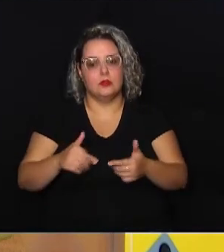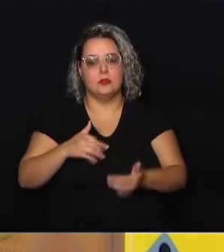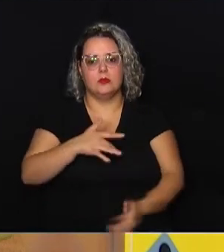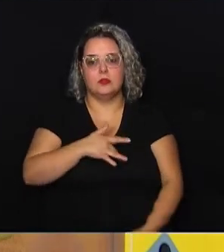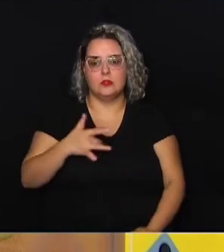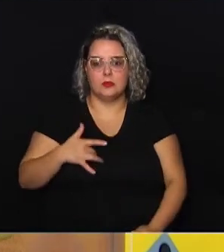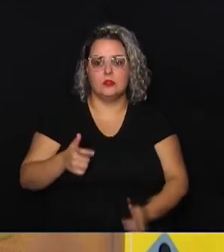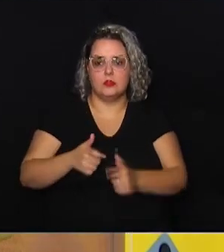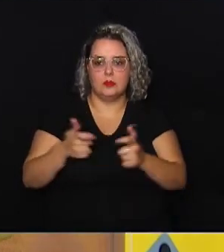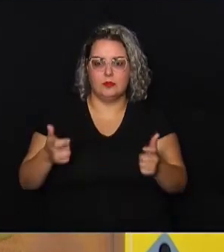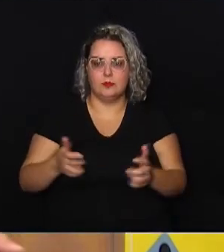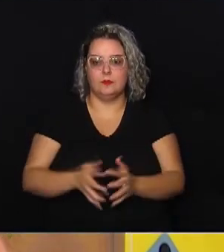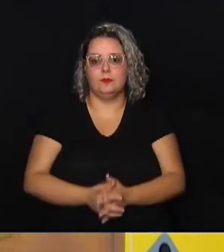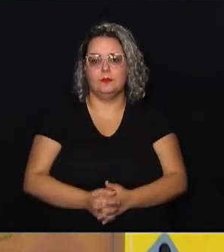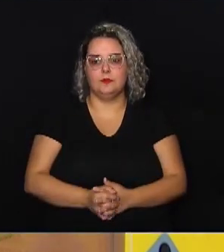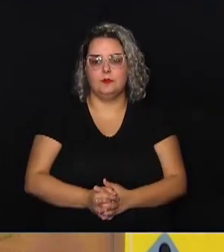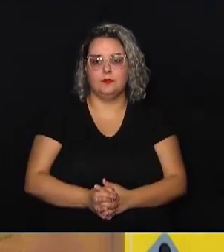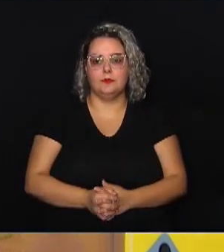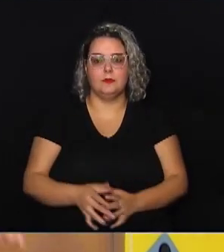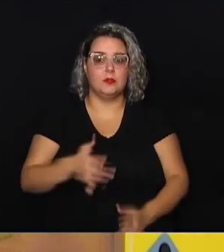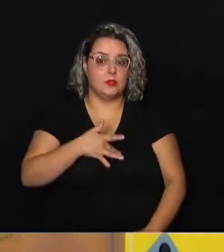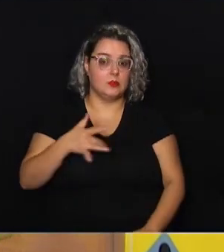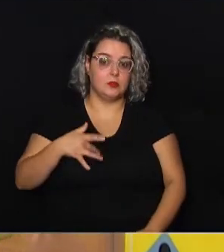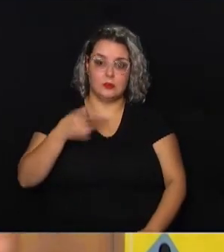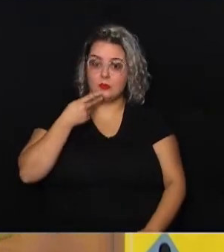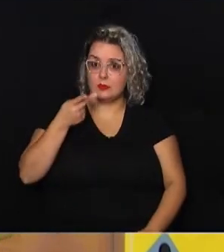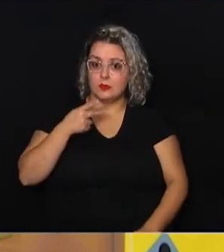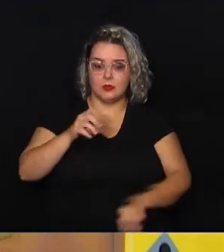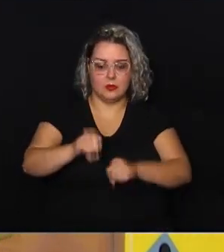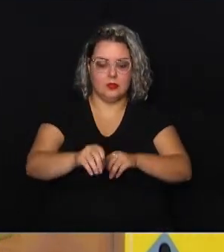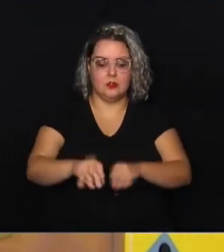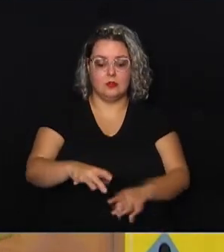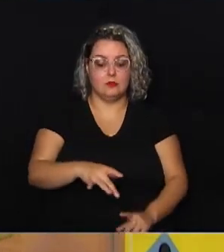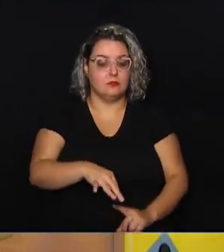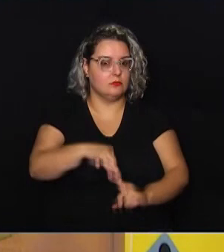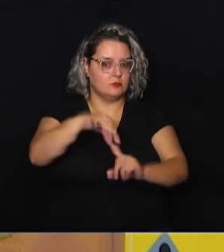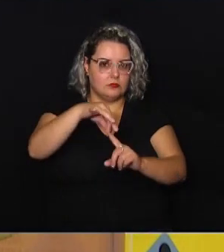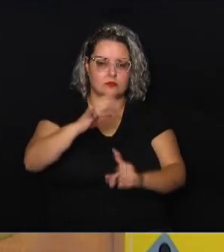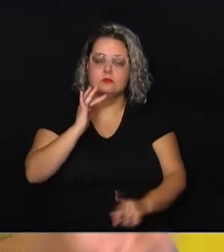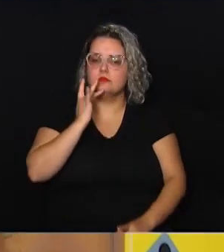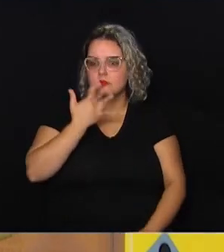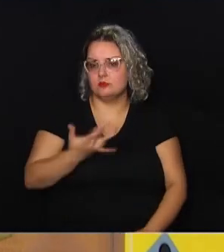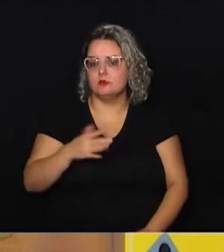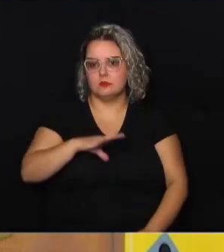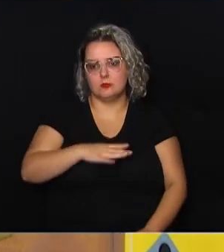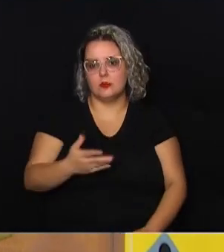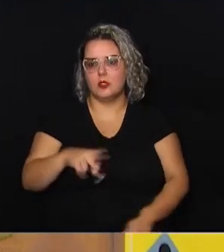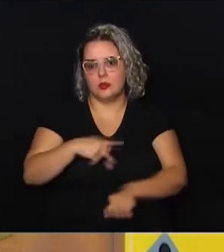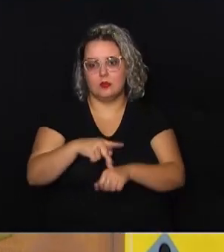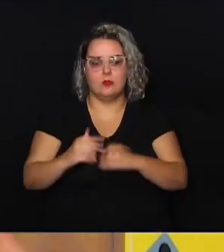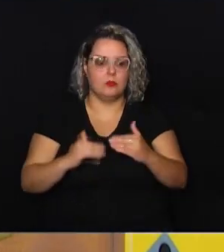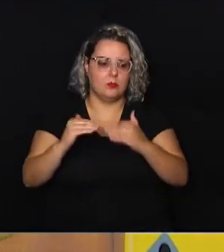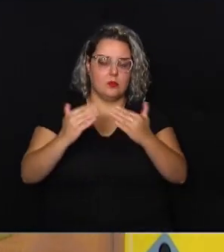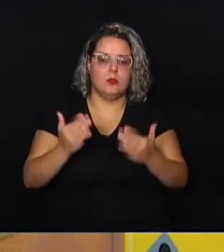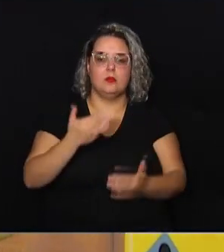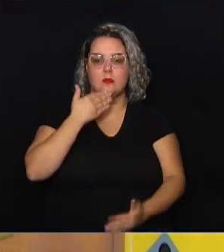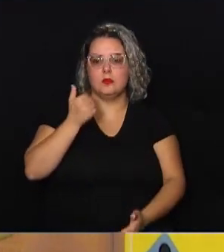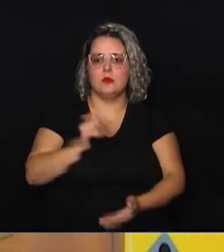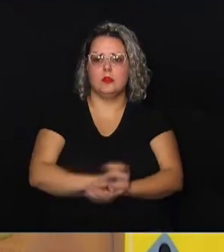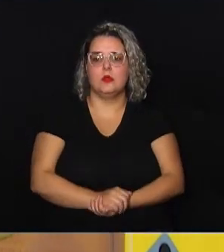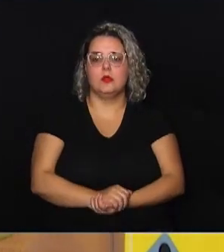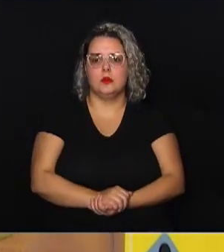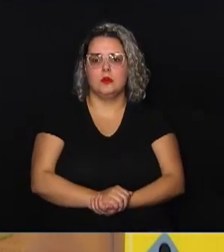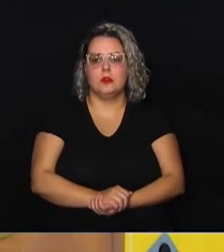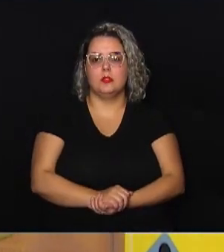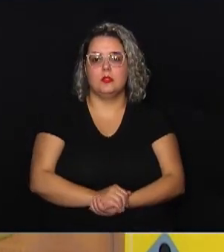grande. Saúde é uma coisa que eu costumo dizer que saúde e educação são primordiais para uma cidade, para um país se desenvolver. Mas, na verdade,